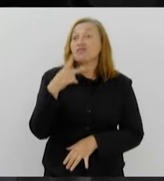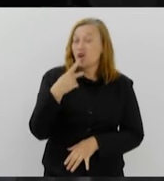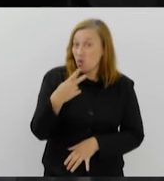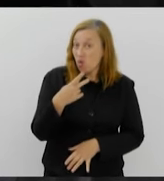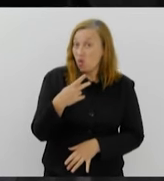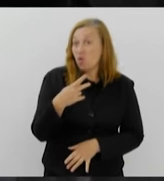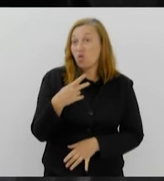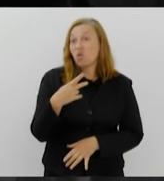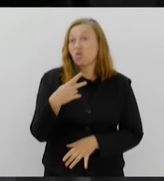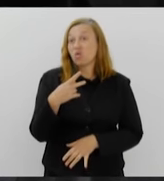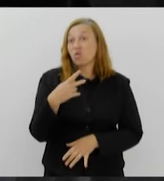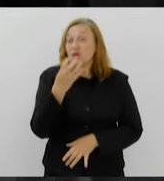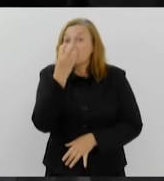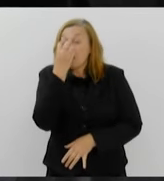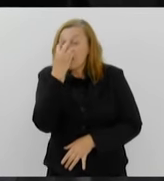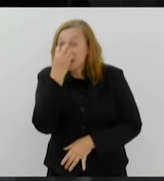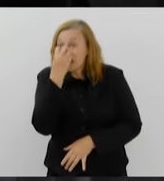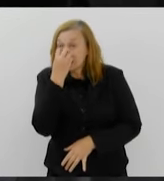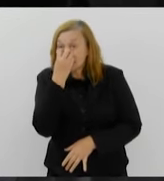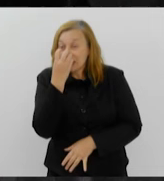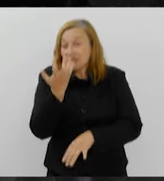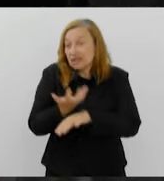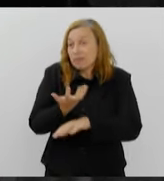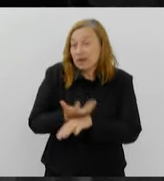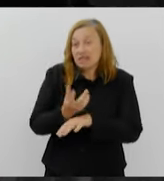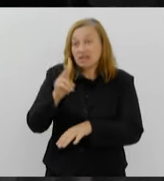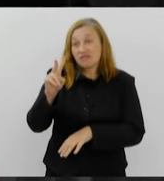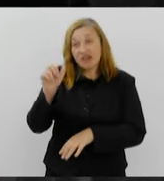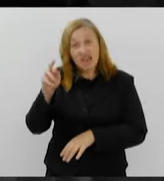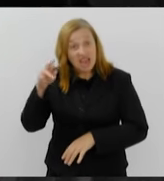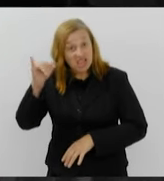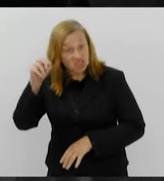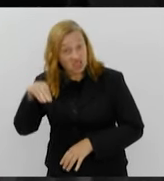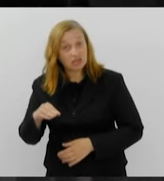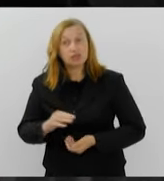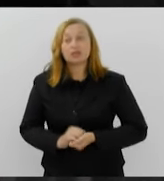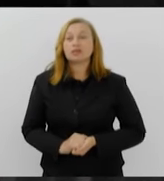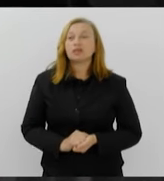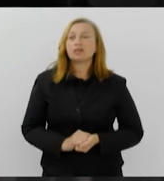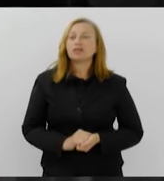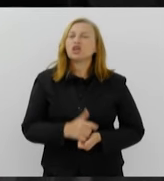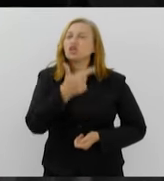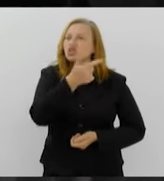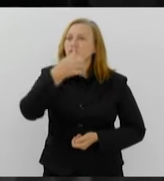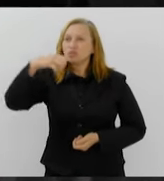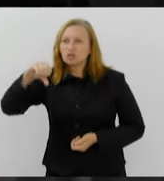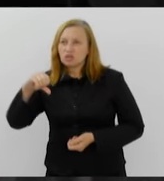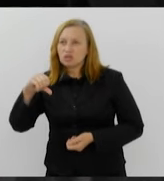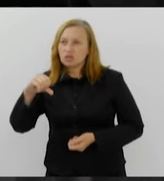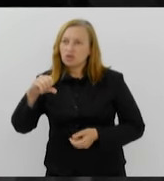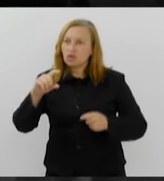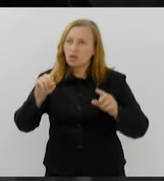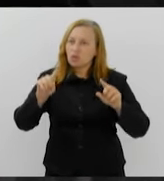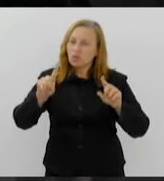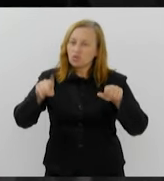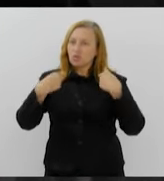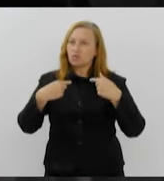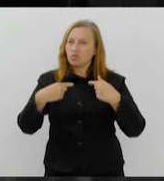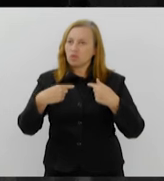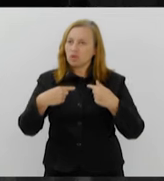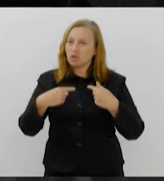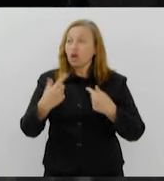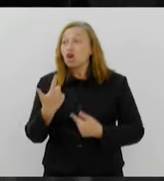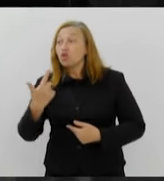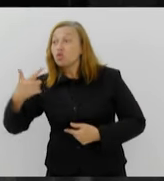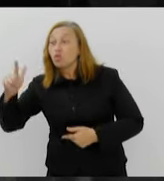esse Circo dos Horrores ali na praça vanhargem é um canalha que em 2019 me afrontou afrontou